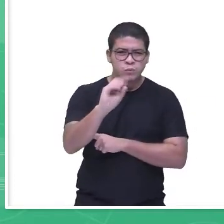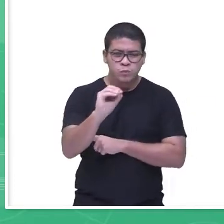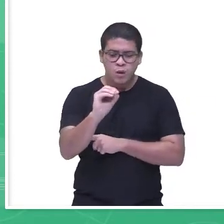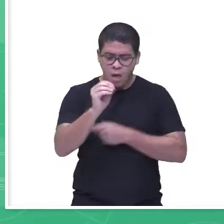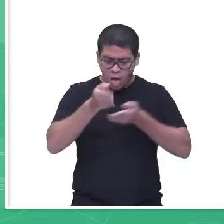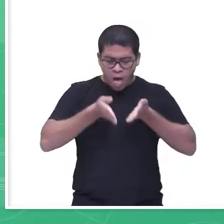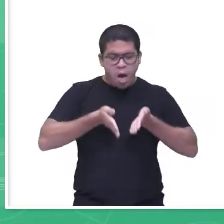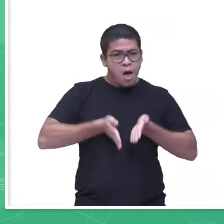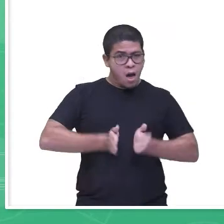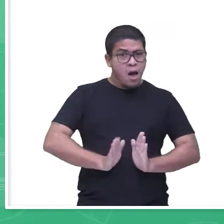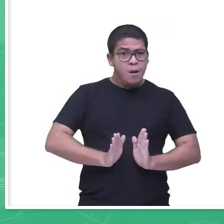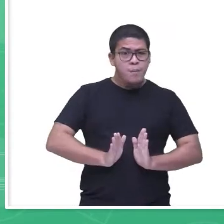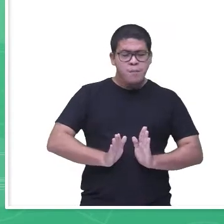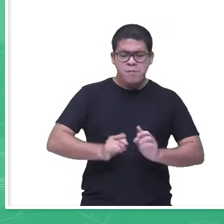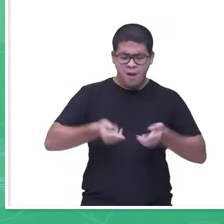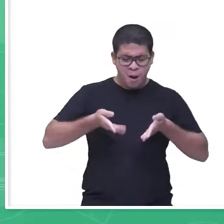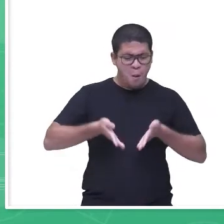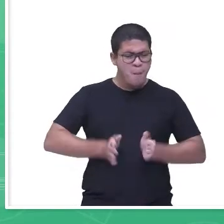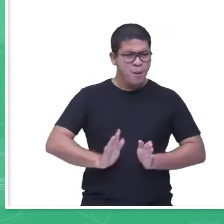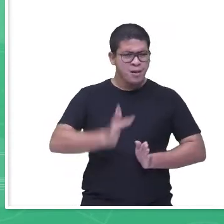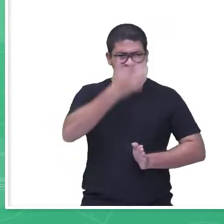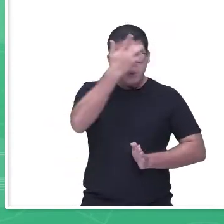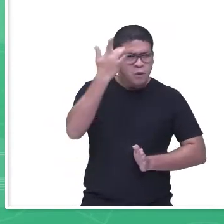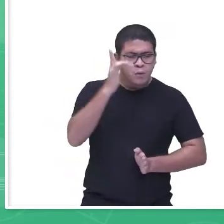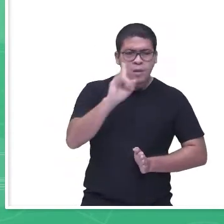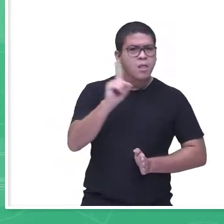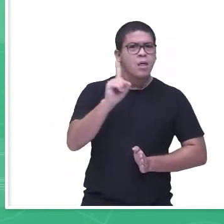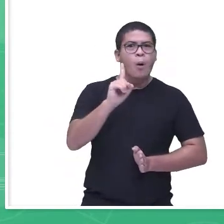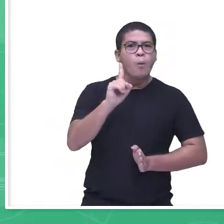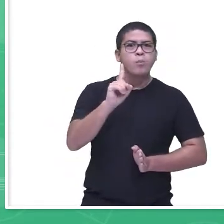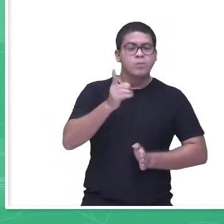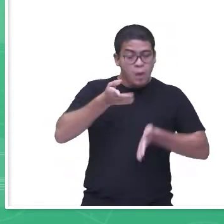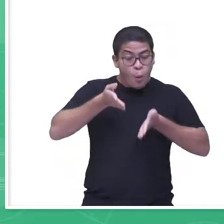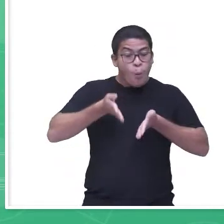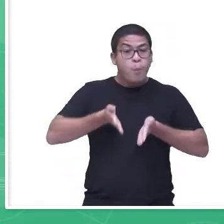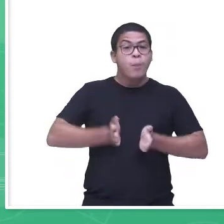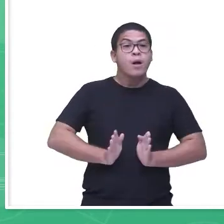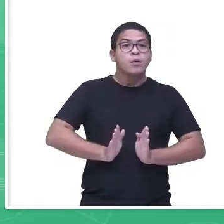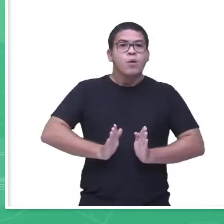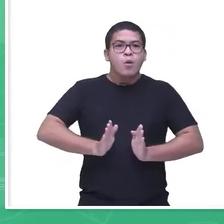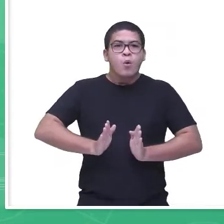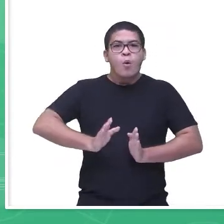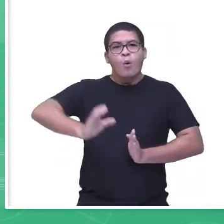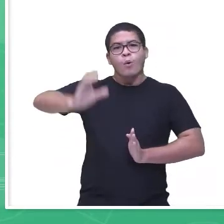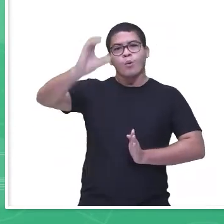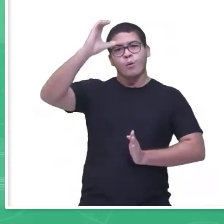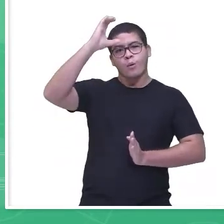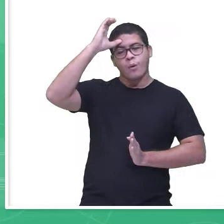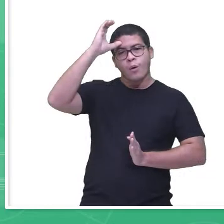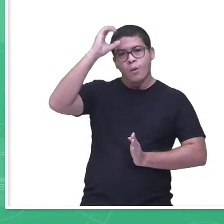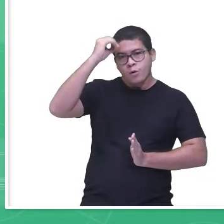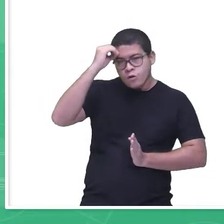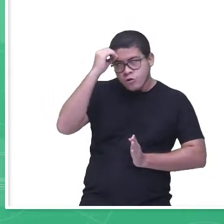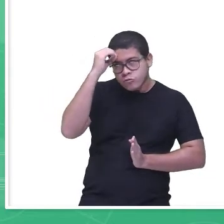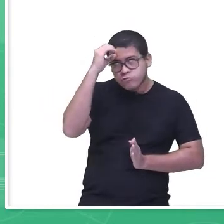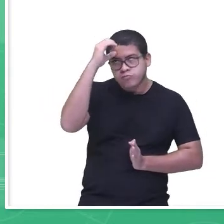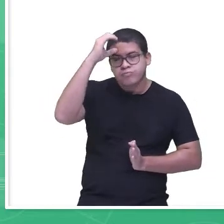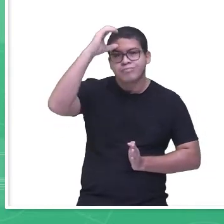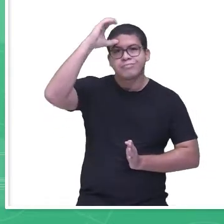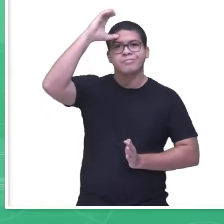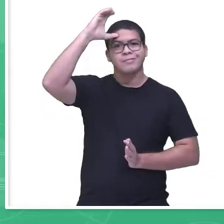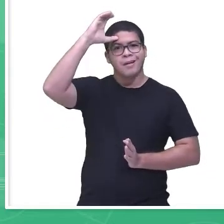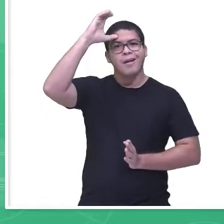nascimento do conhecimento. Olha só que legal, eu tenho uma ideia, eu questiono